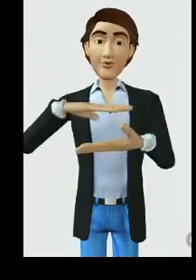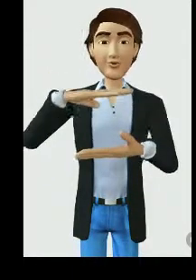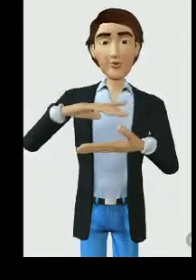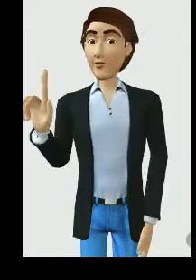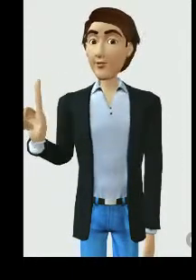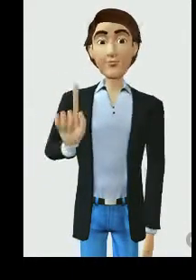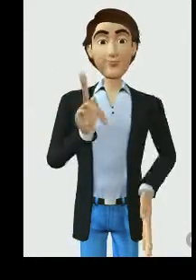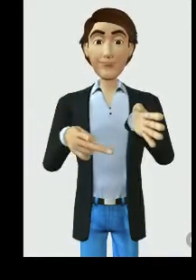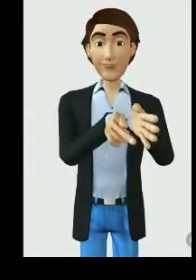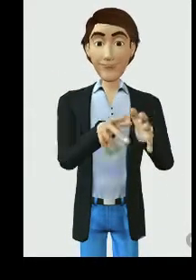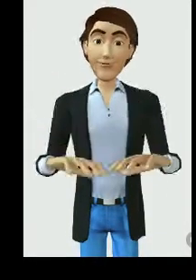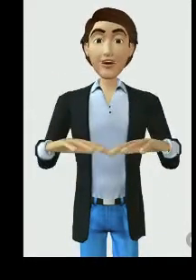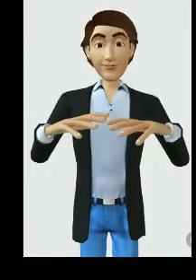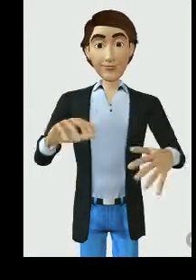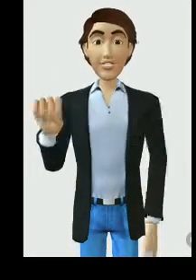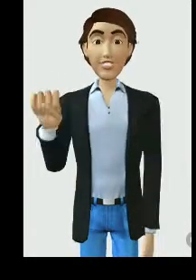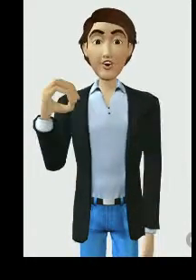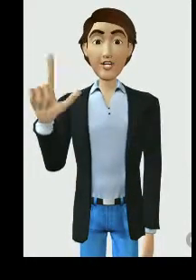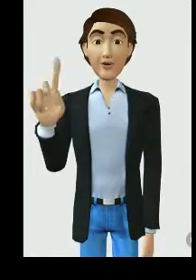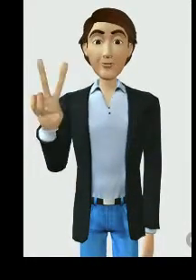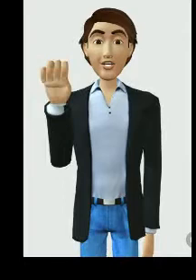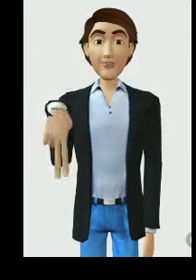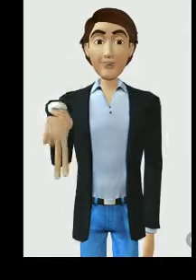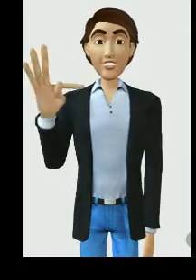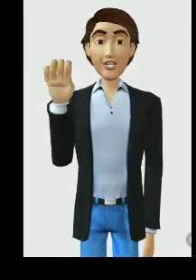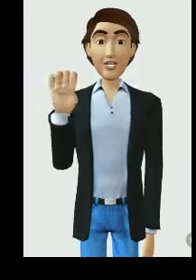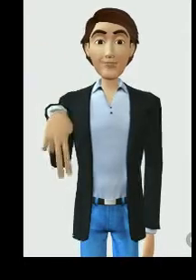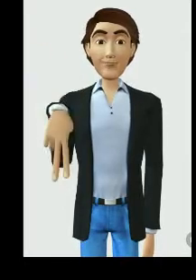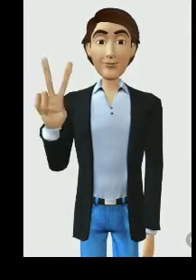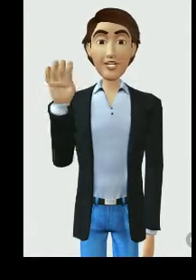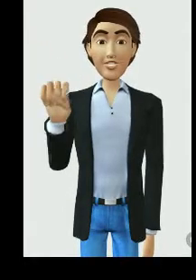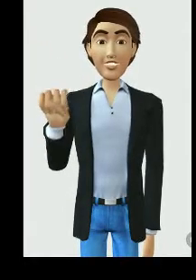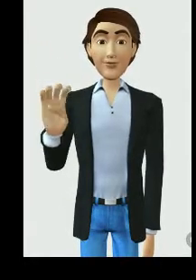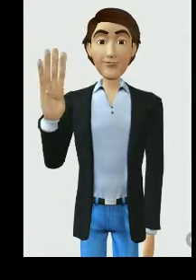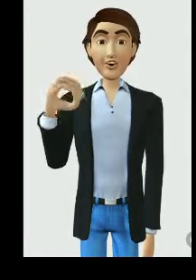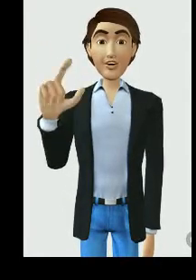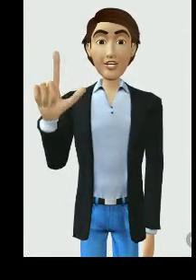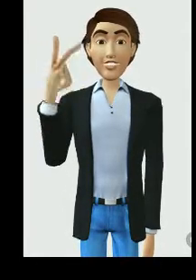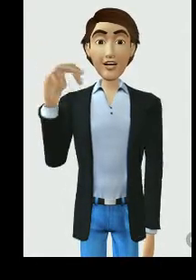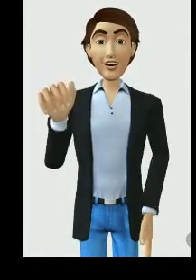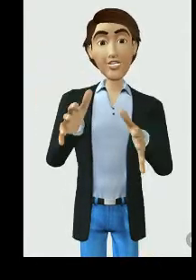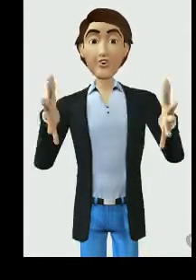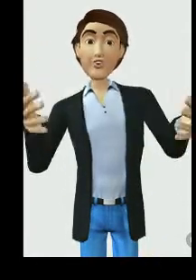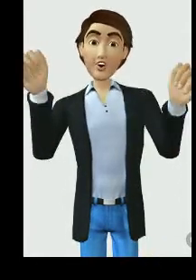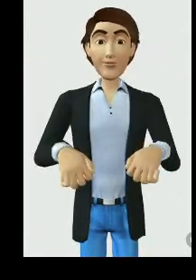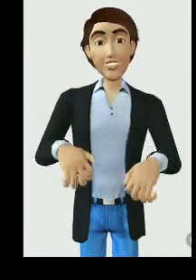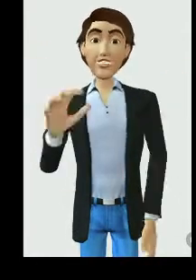solvente ao invés de bolhas grandes, que podem causar acidentes devido à turbulência que causam.